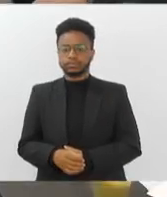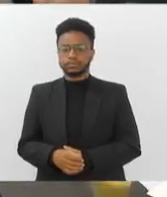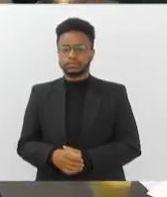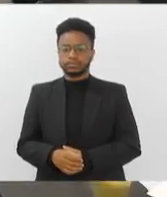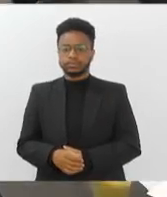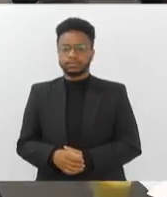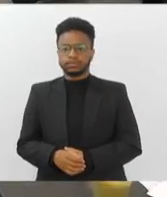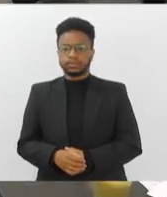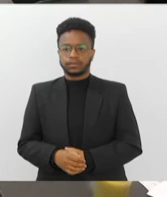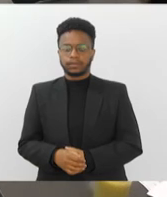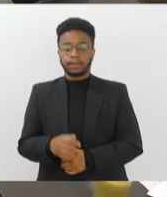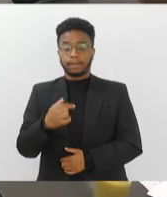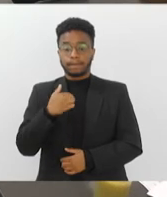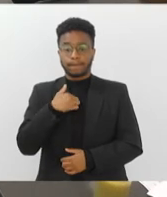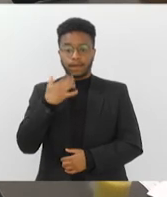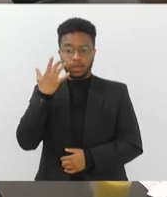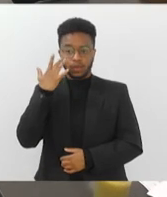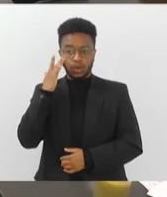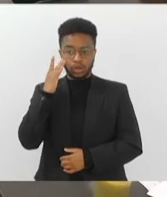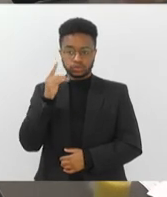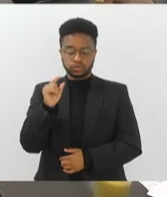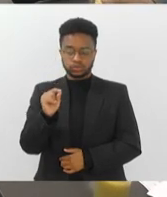deputado, que